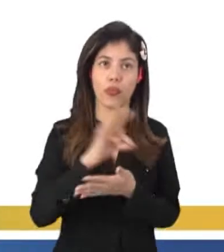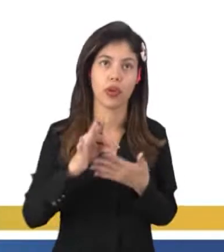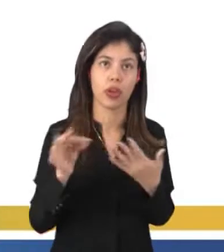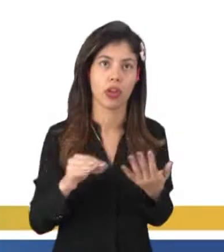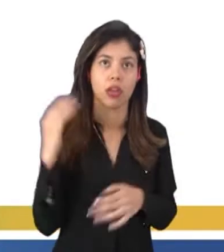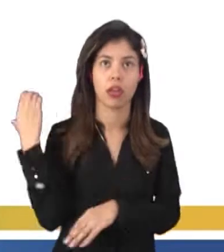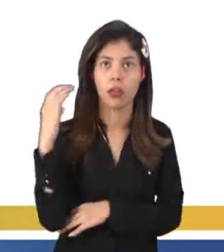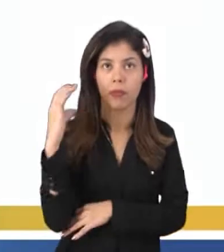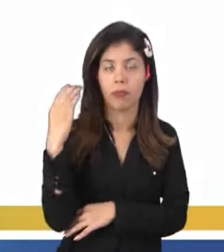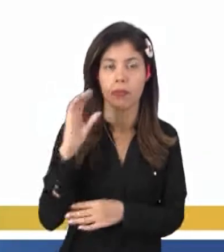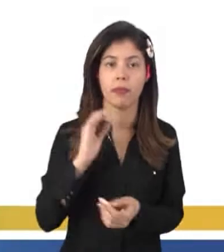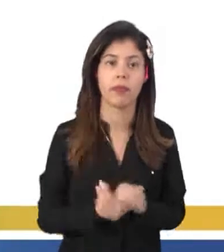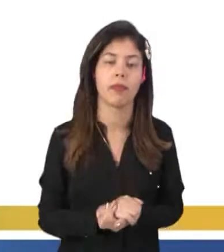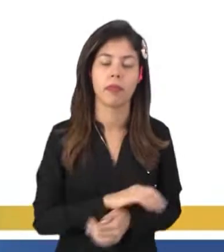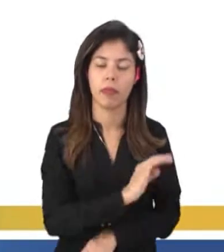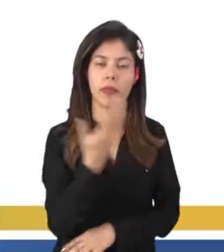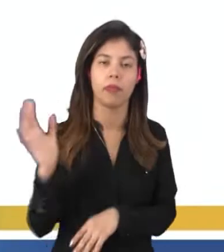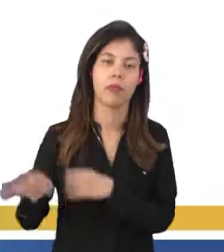fenomênico científico